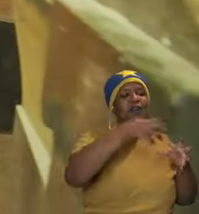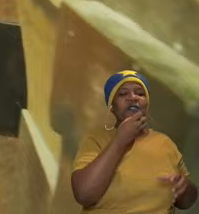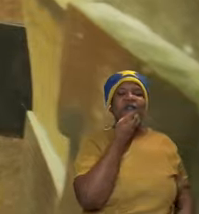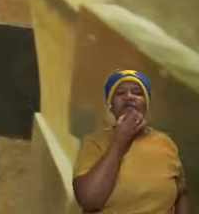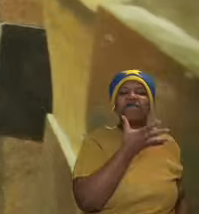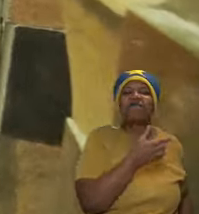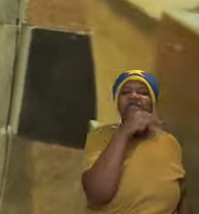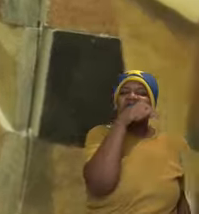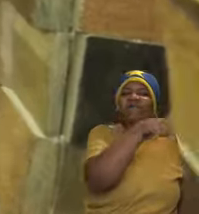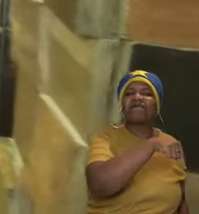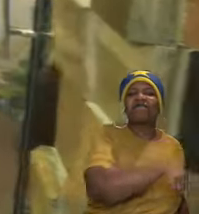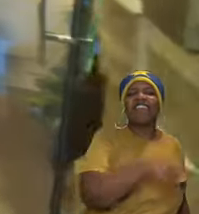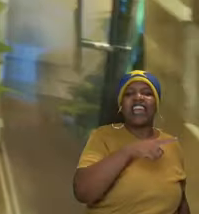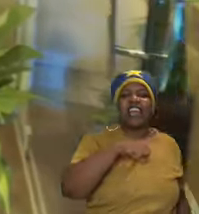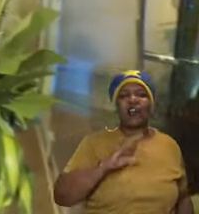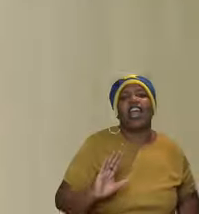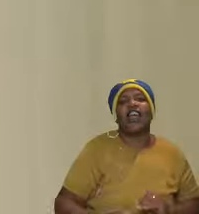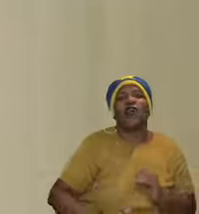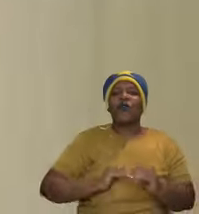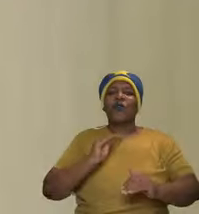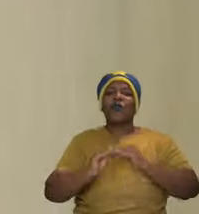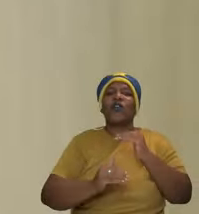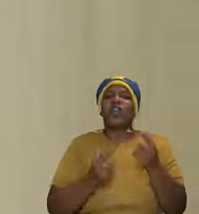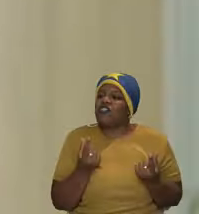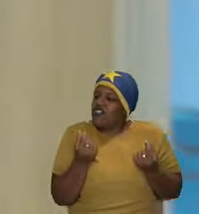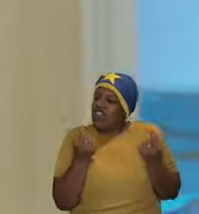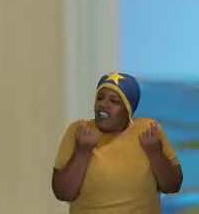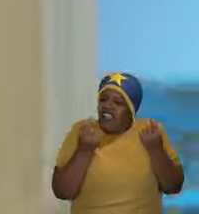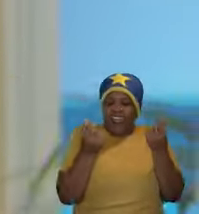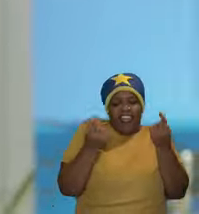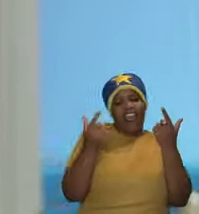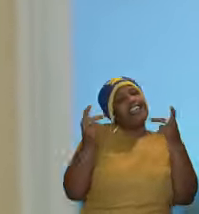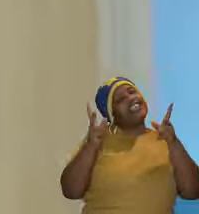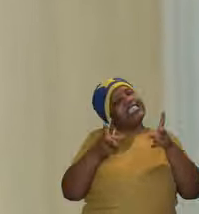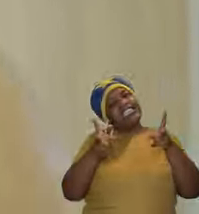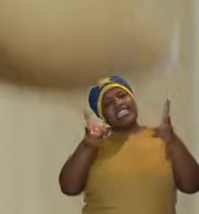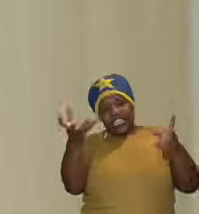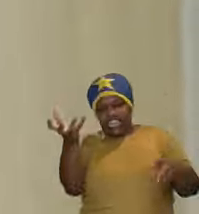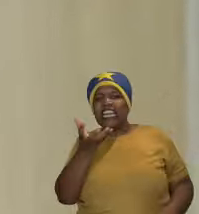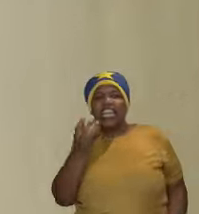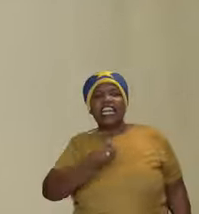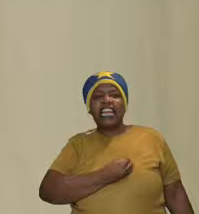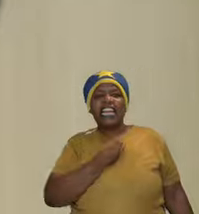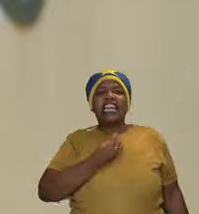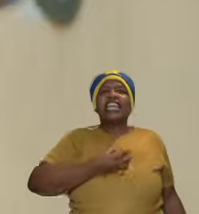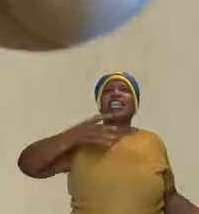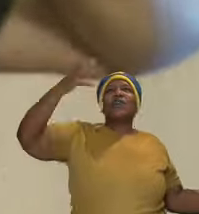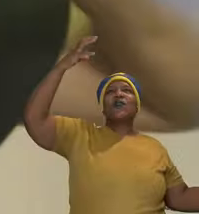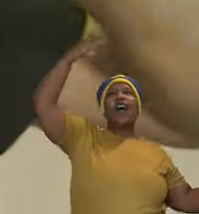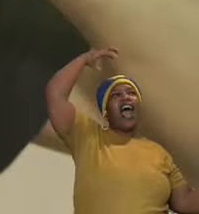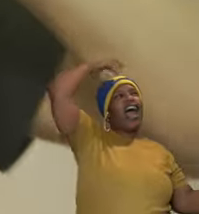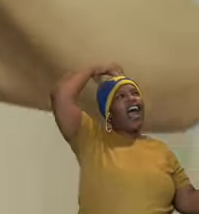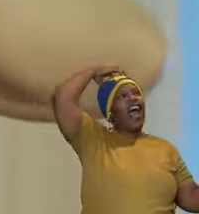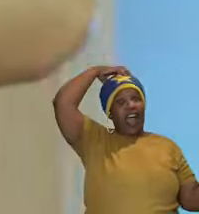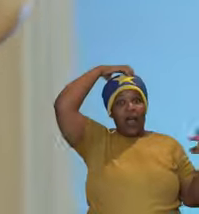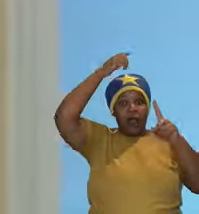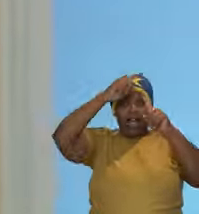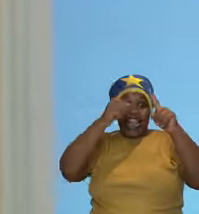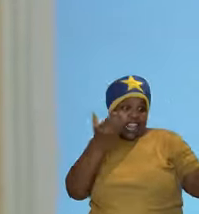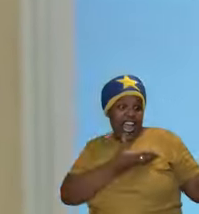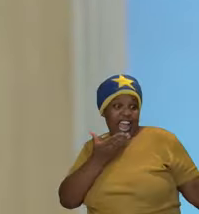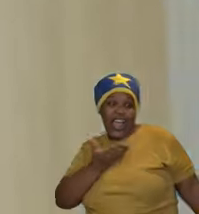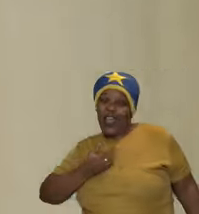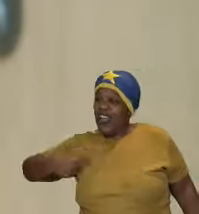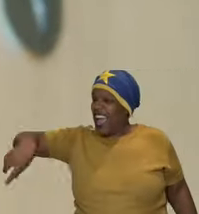bom. Quero crescer e ganhar dinheiro. Sempre quero viver como vive. Sempre colar com